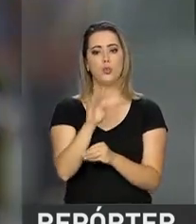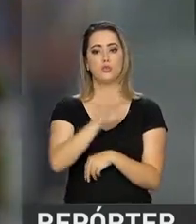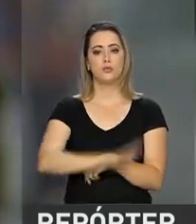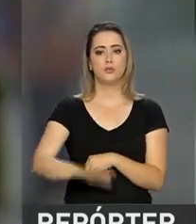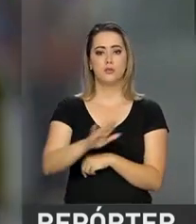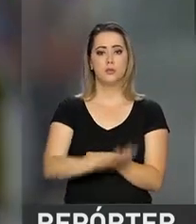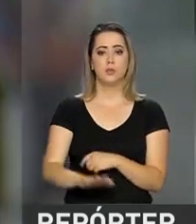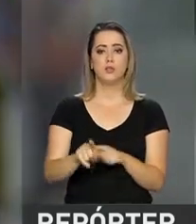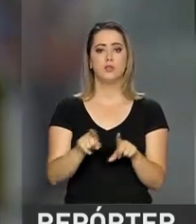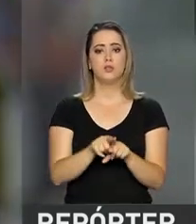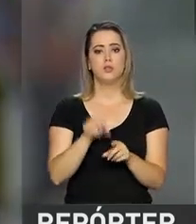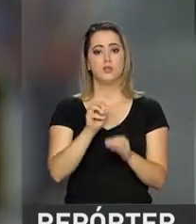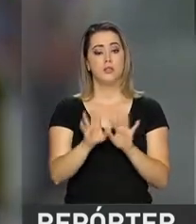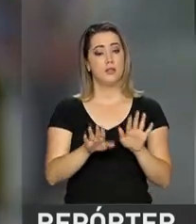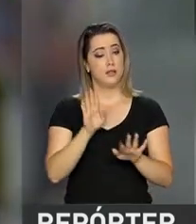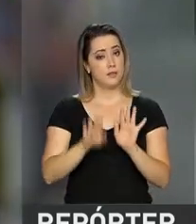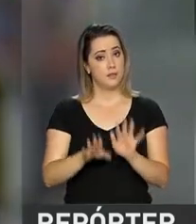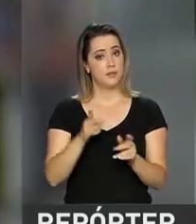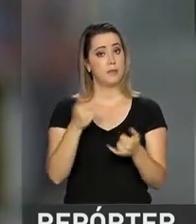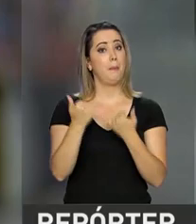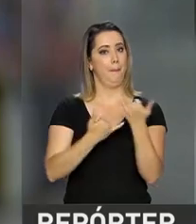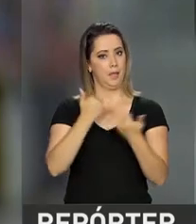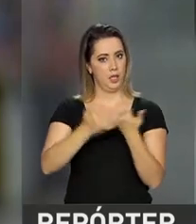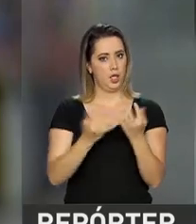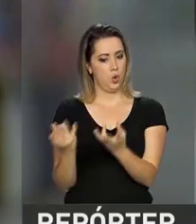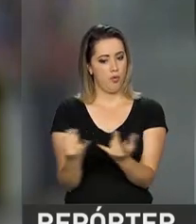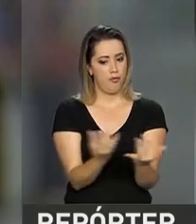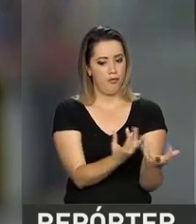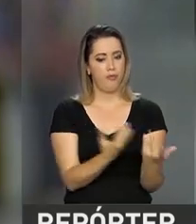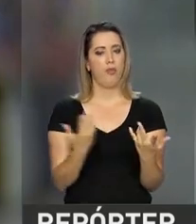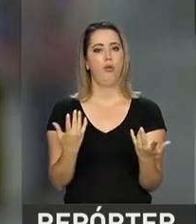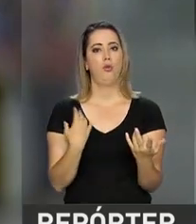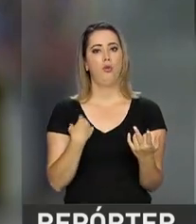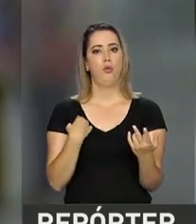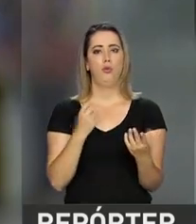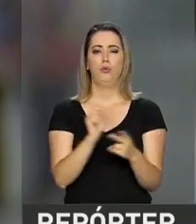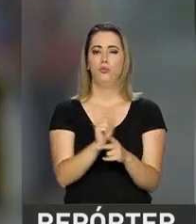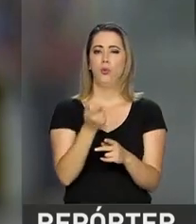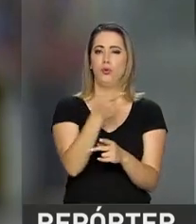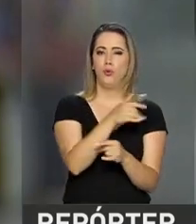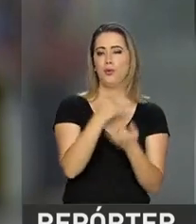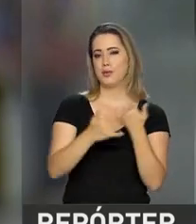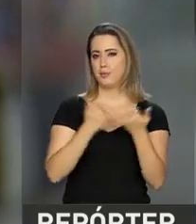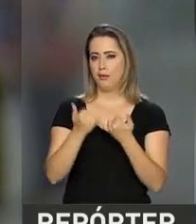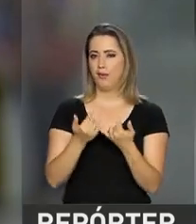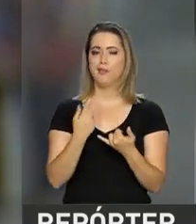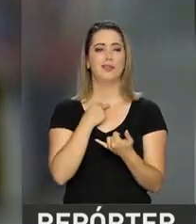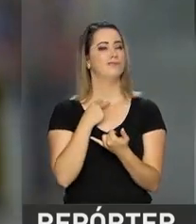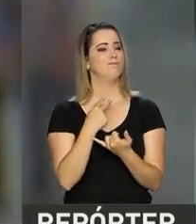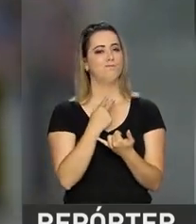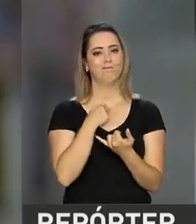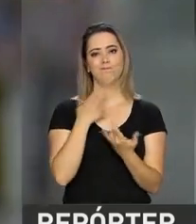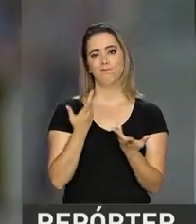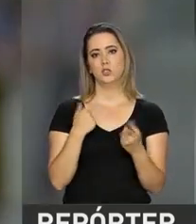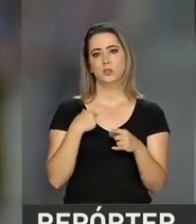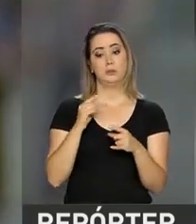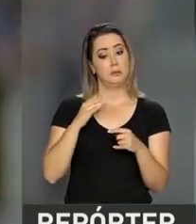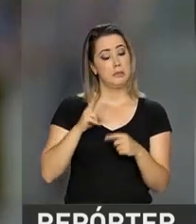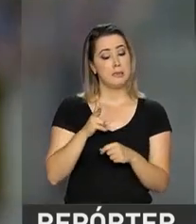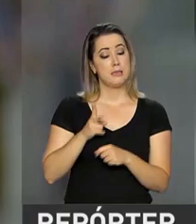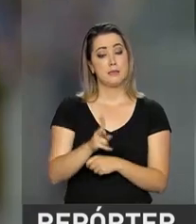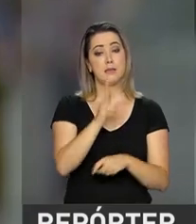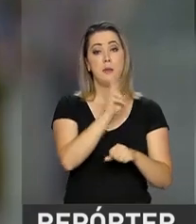também que costumam utilizar fogo fogueiras e outras atividades de lazer que coloque os em fogo que façam sempre de maneira